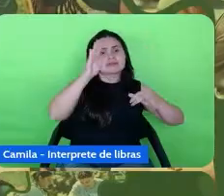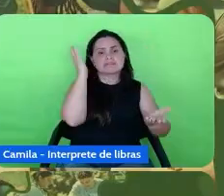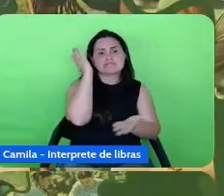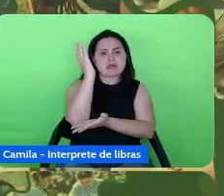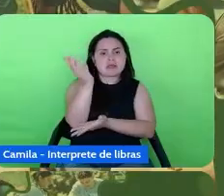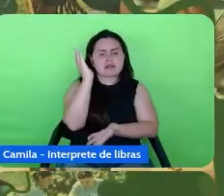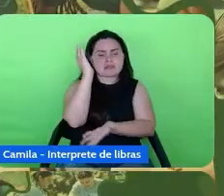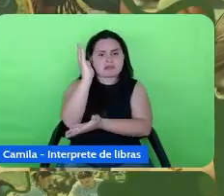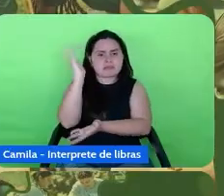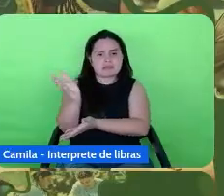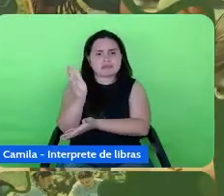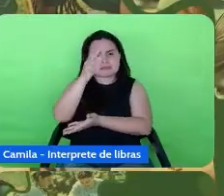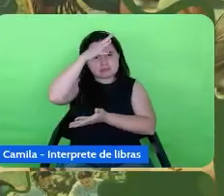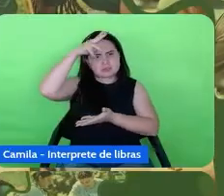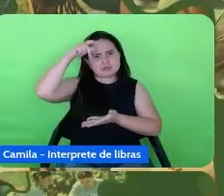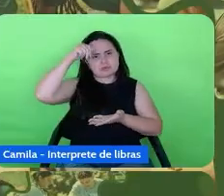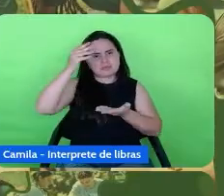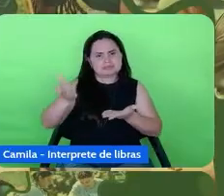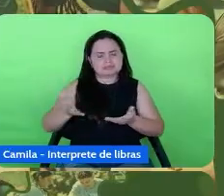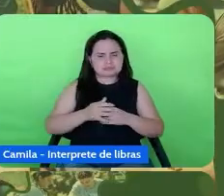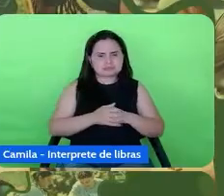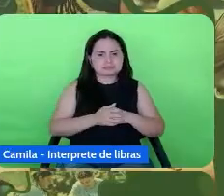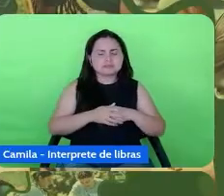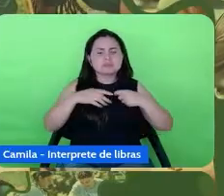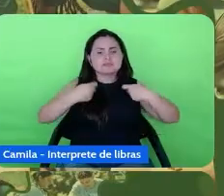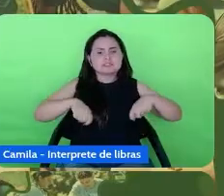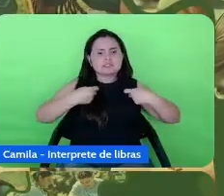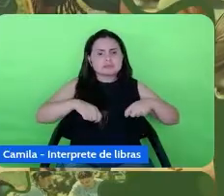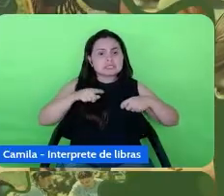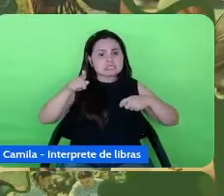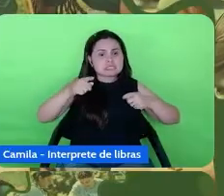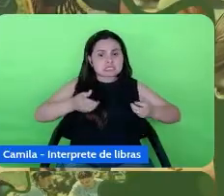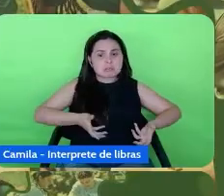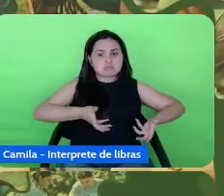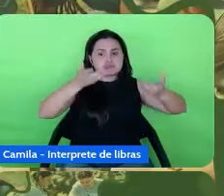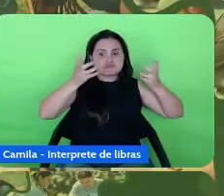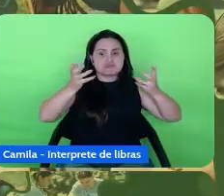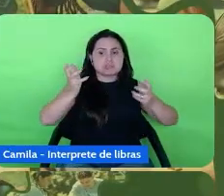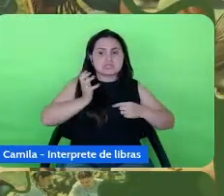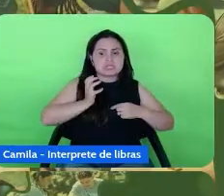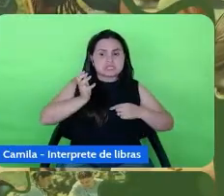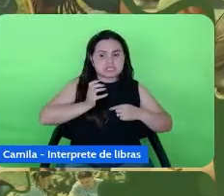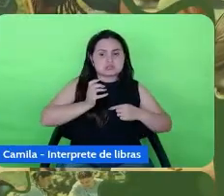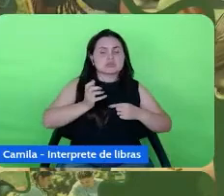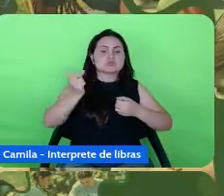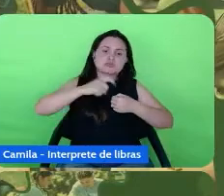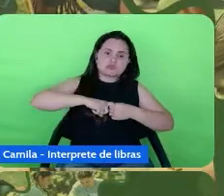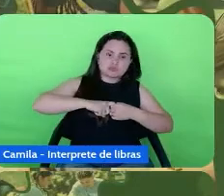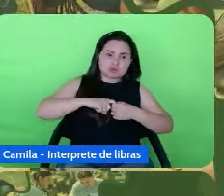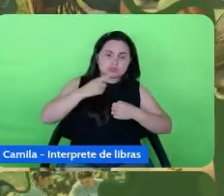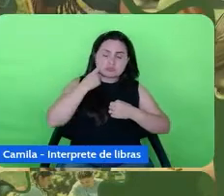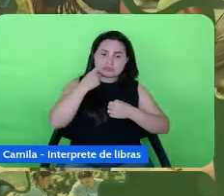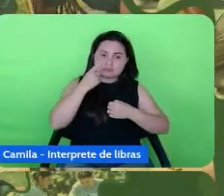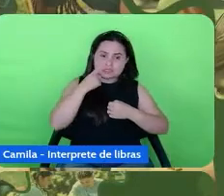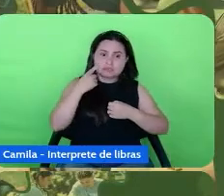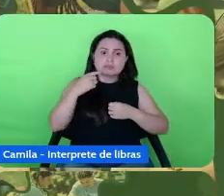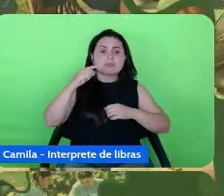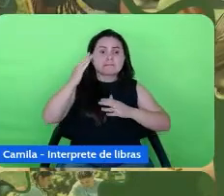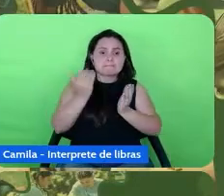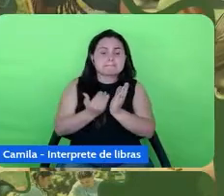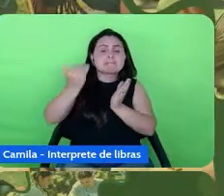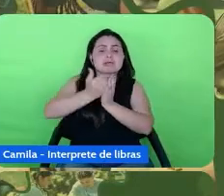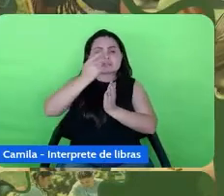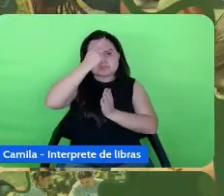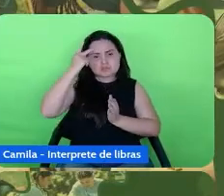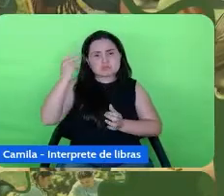Amazônia. Tá? Então, é preciso que os super ricos revejam o seu estilo de vida para que mais pessoas tenham acesso também à